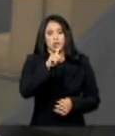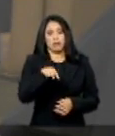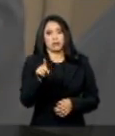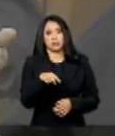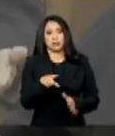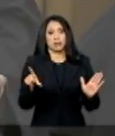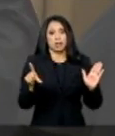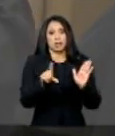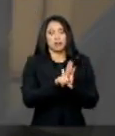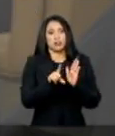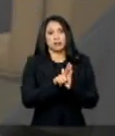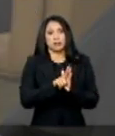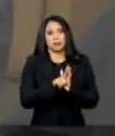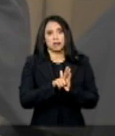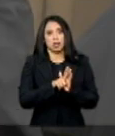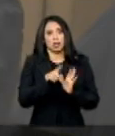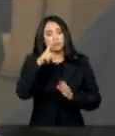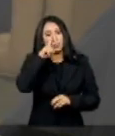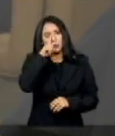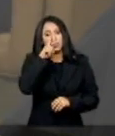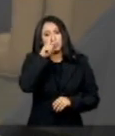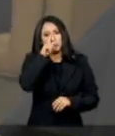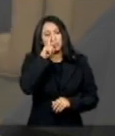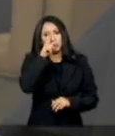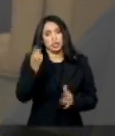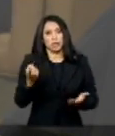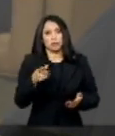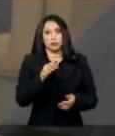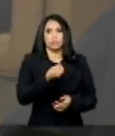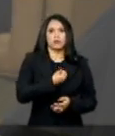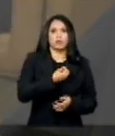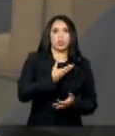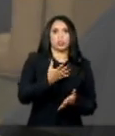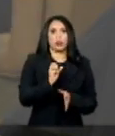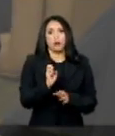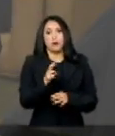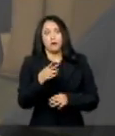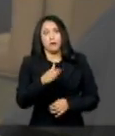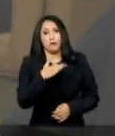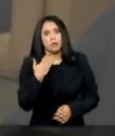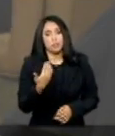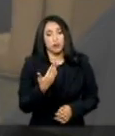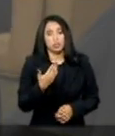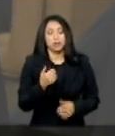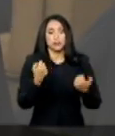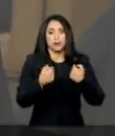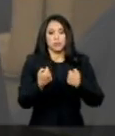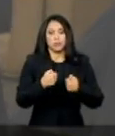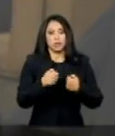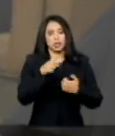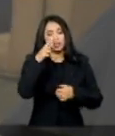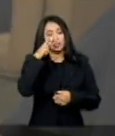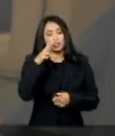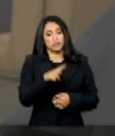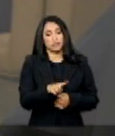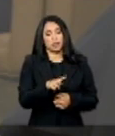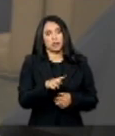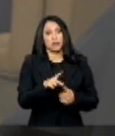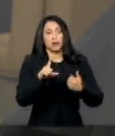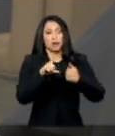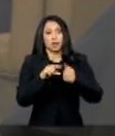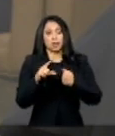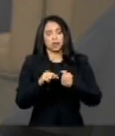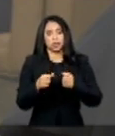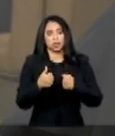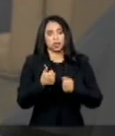ser que haja um perigo em um período que mora e de vida ou morte se não observando seu artigo 12 da lei 9 868 o rito que se meter no